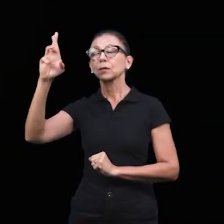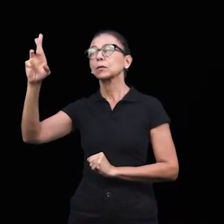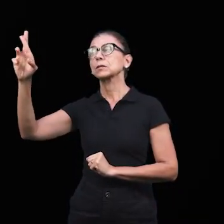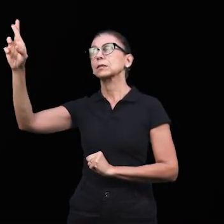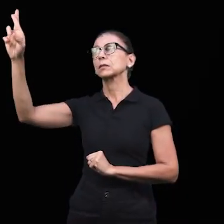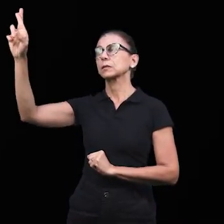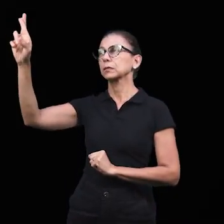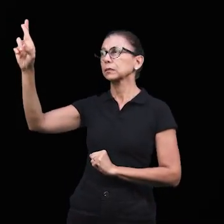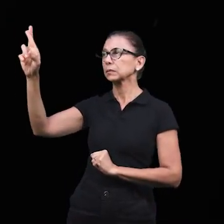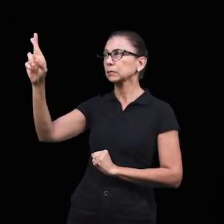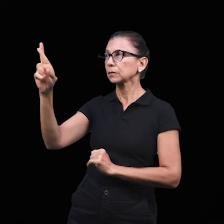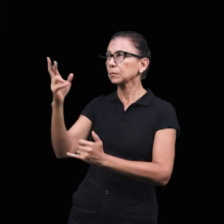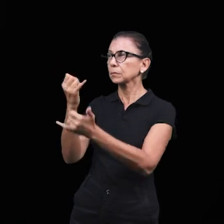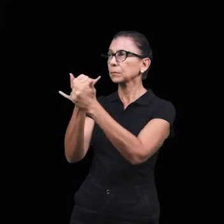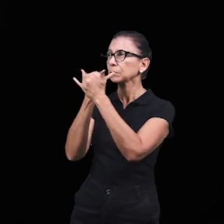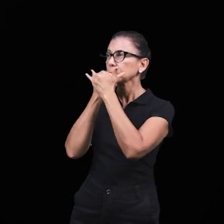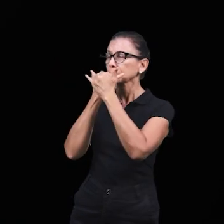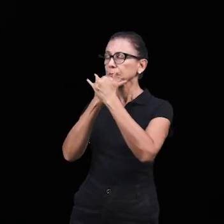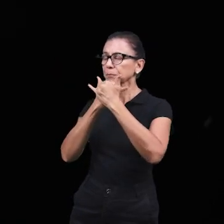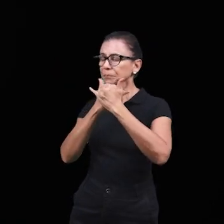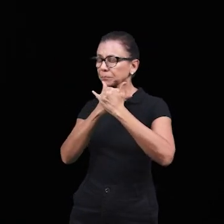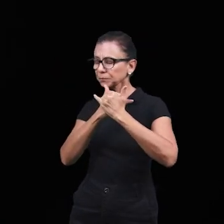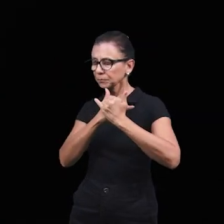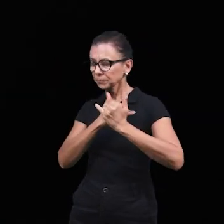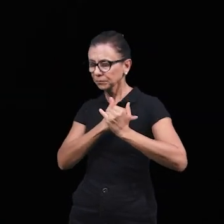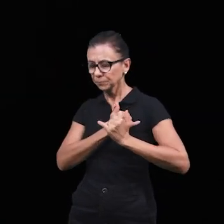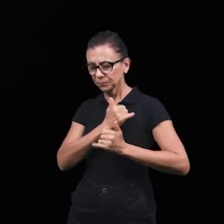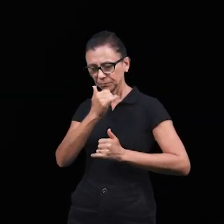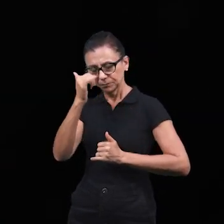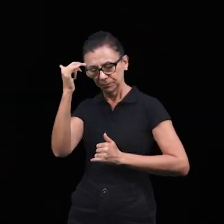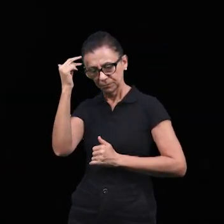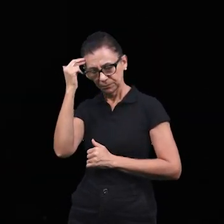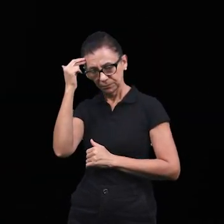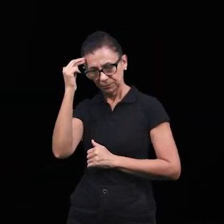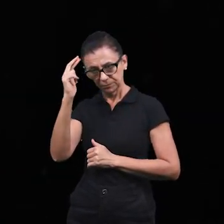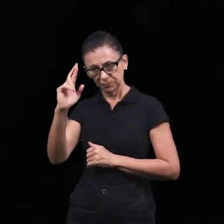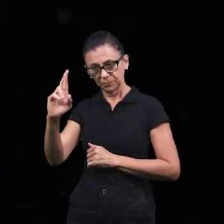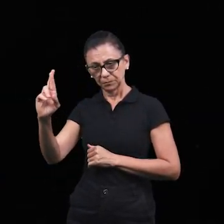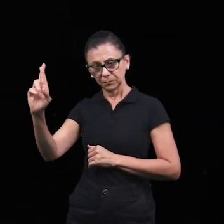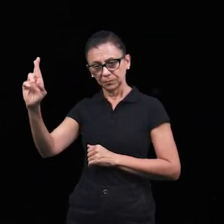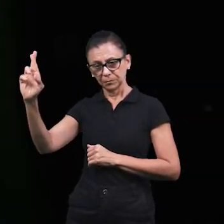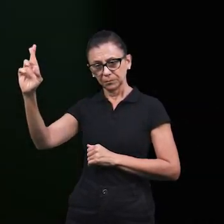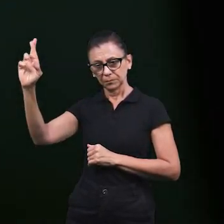derrama do Teu sangue sobre mim, ó